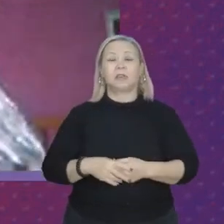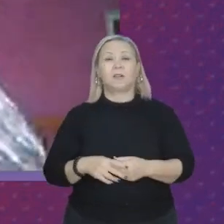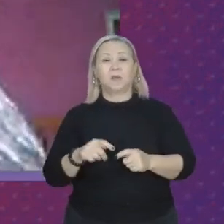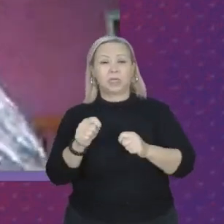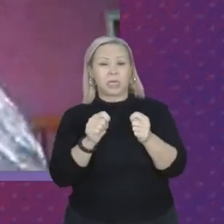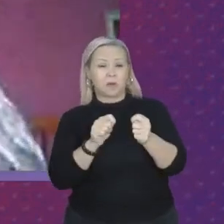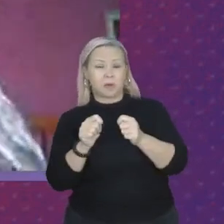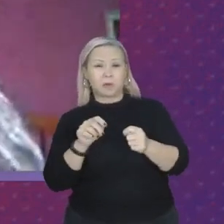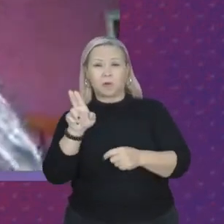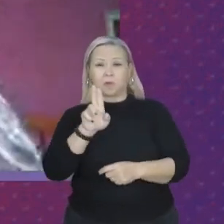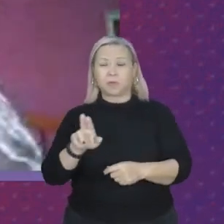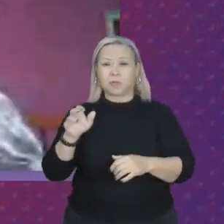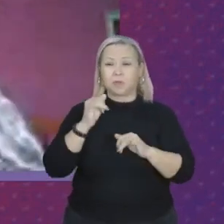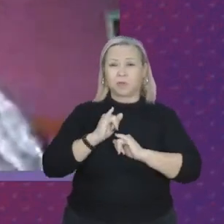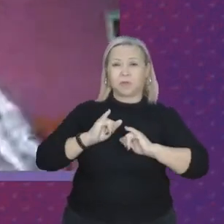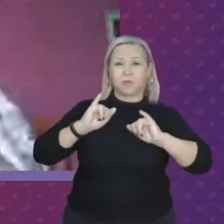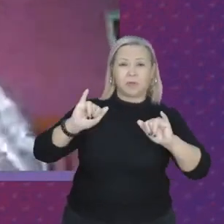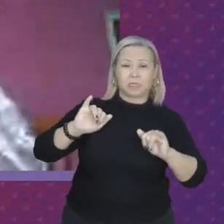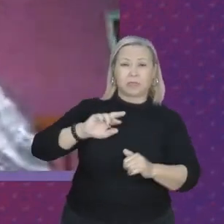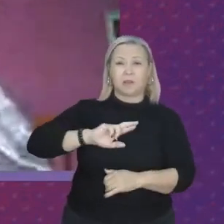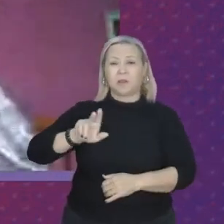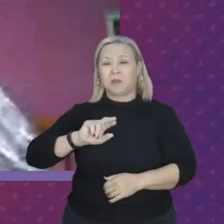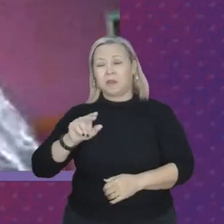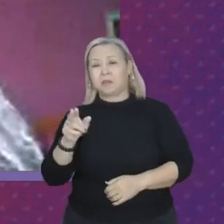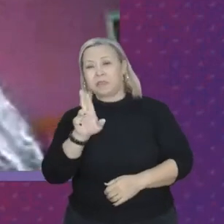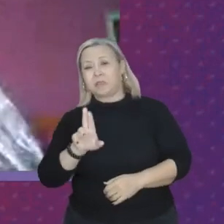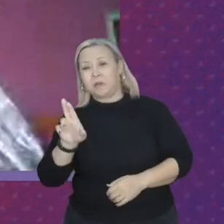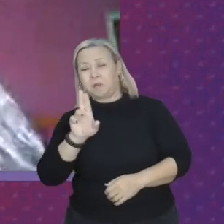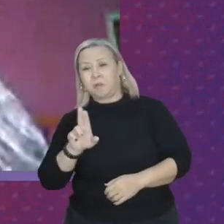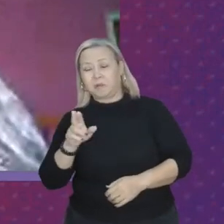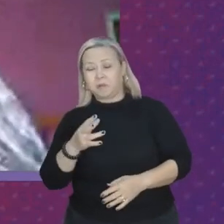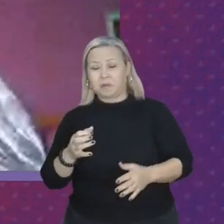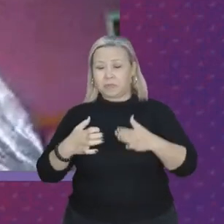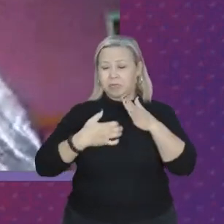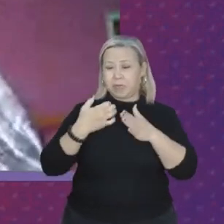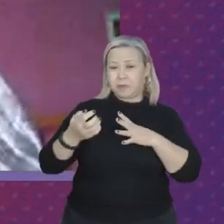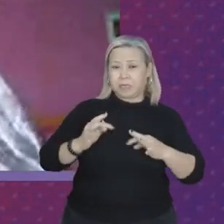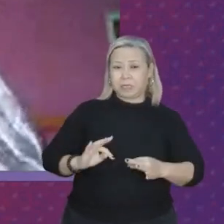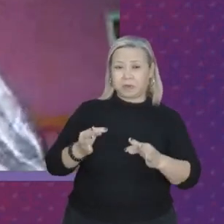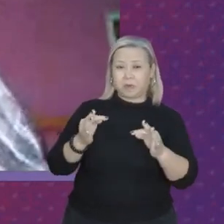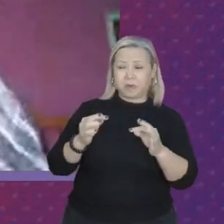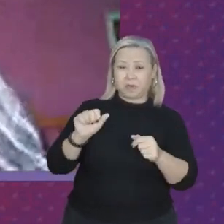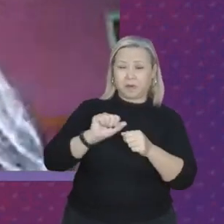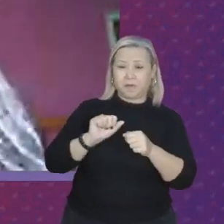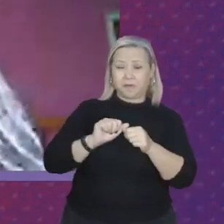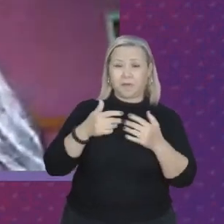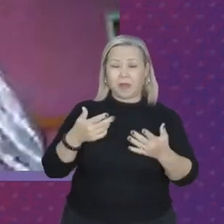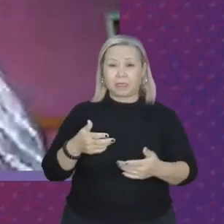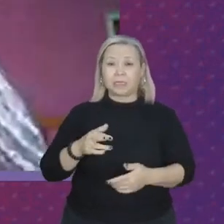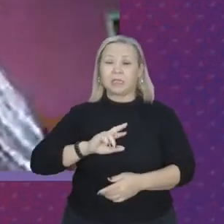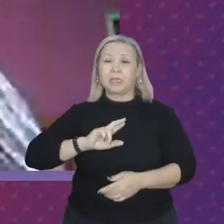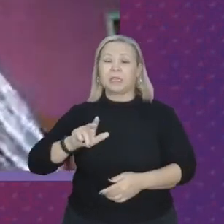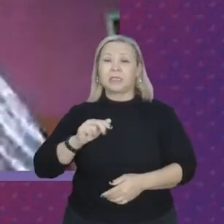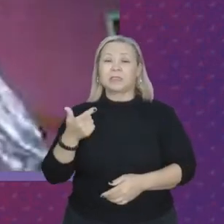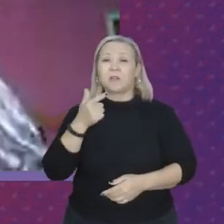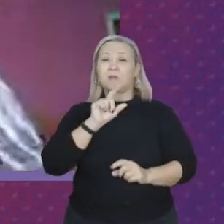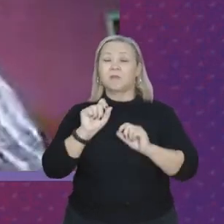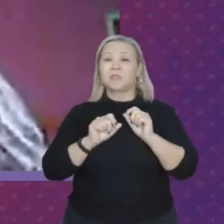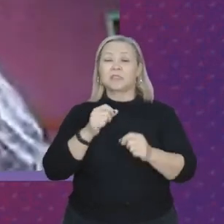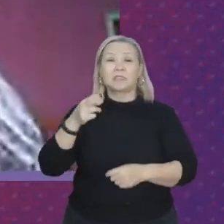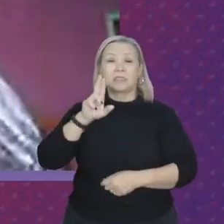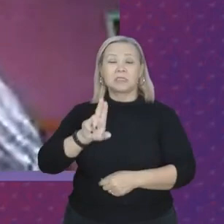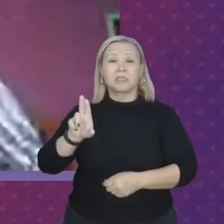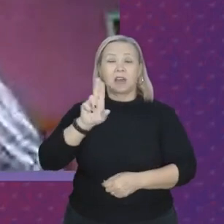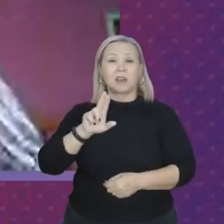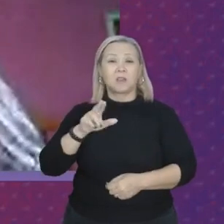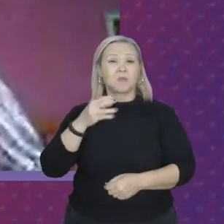se usa o dado, se não usa, se a empresa de tecnologia vem ou não vem, qual é essa... Se eles não conseguem usar o próprio smartphone, né, para além